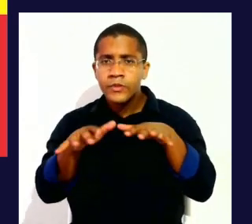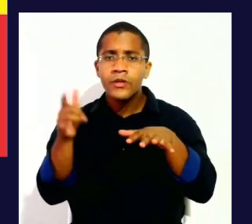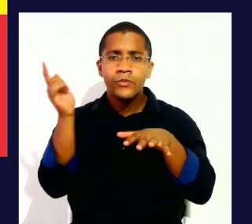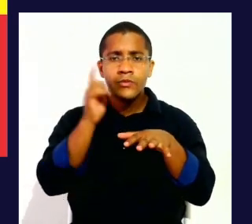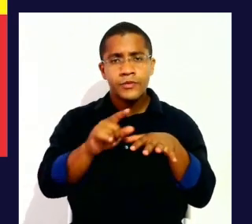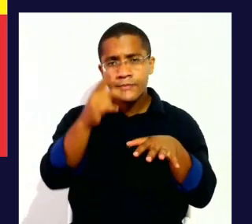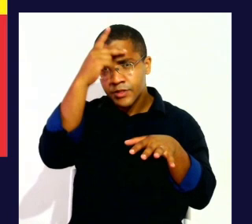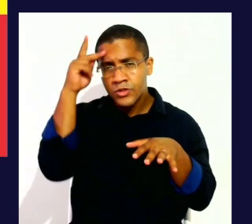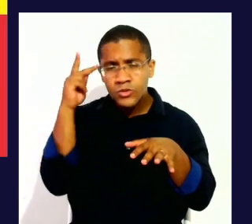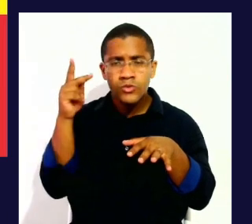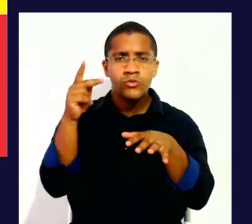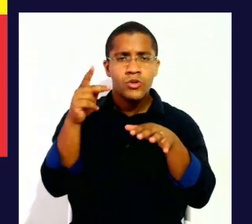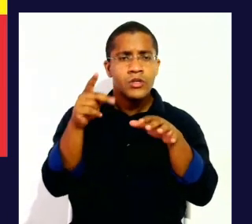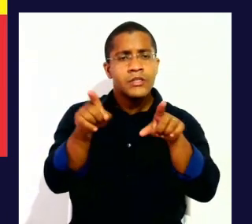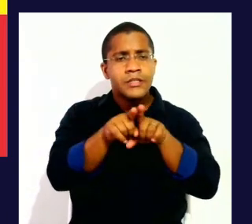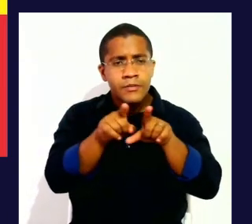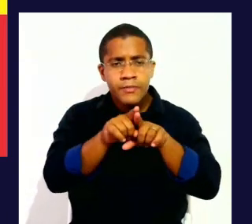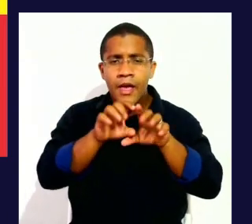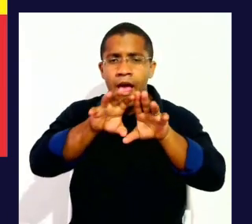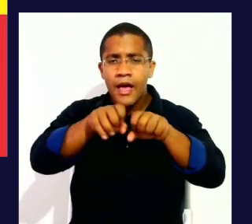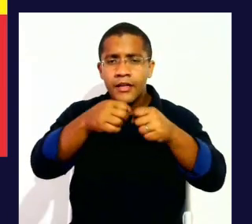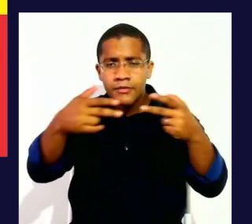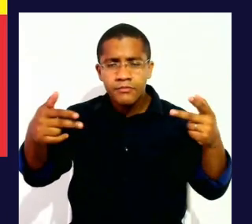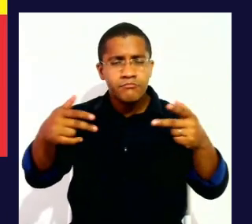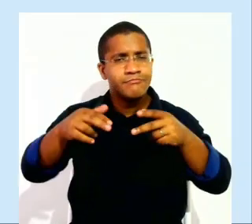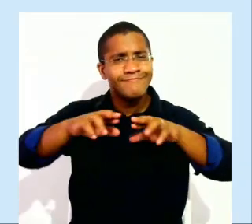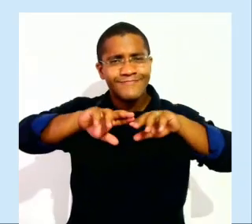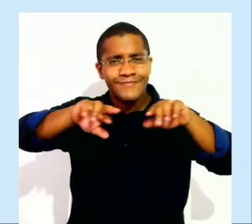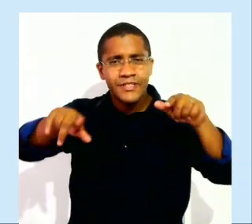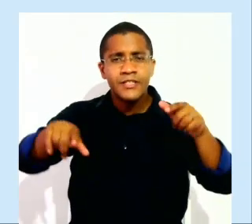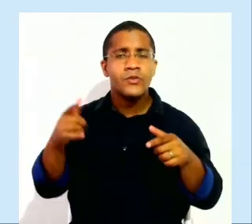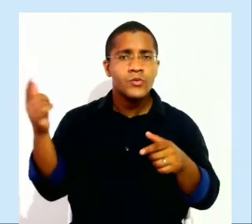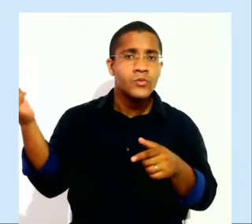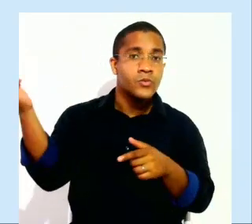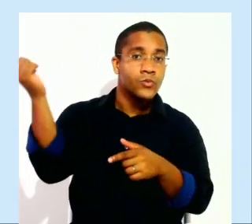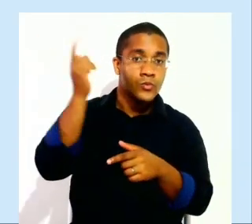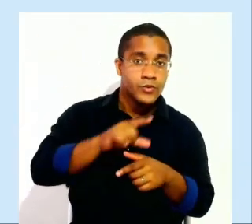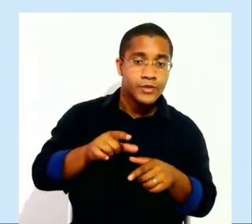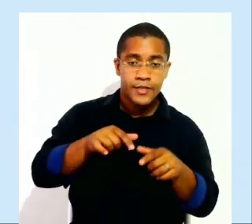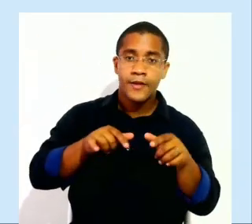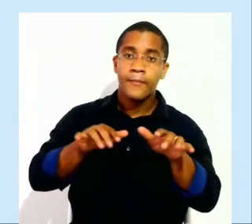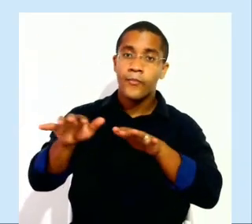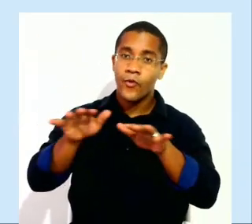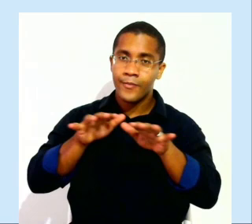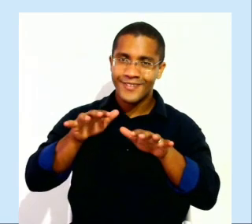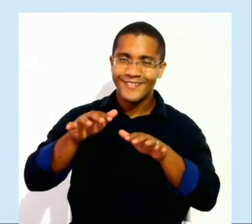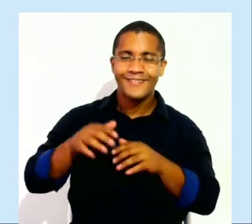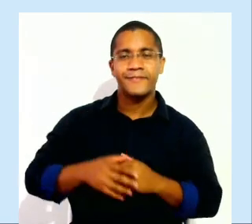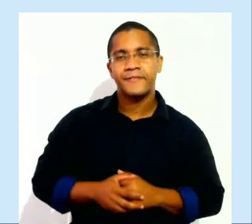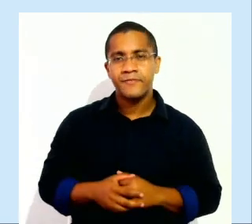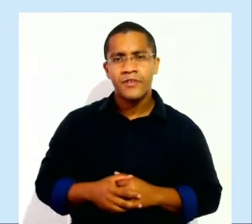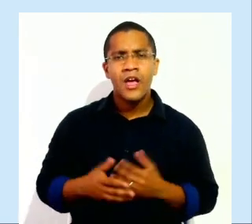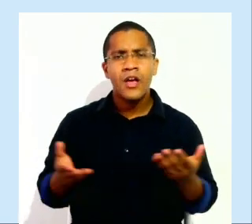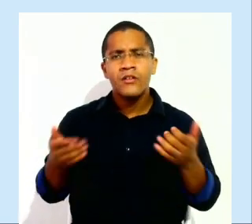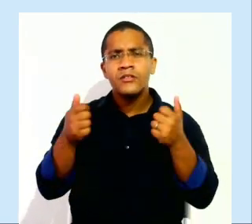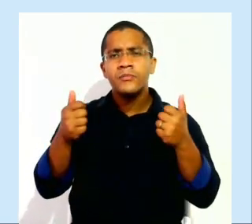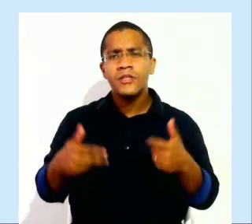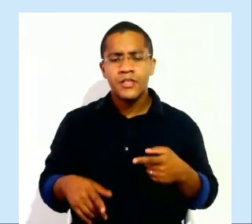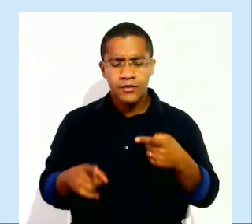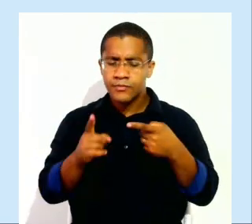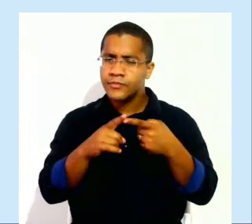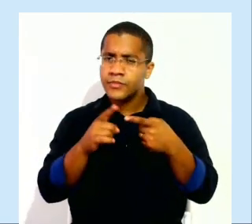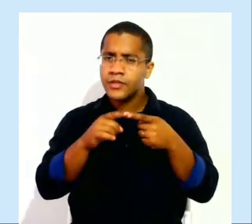na espécie humana e nas outras espécies. Para falar sobre o sistema esquelético, bora falar sobre o